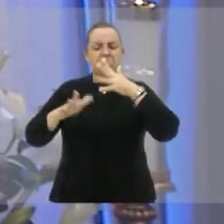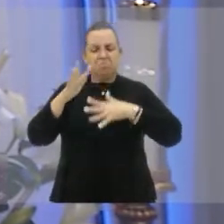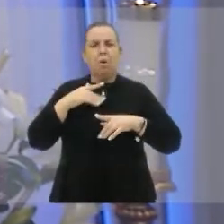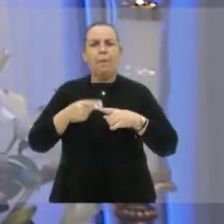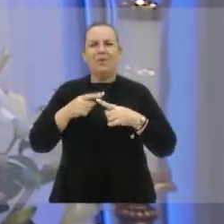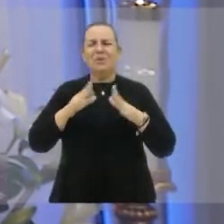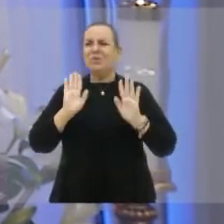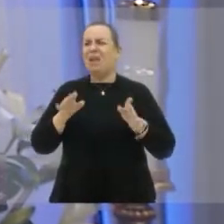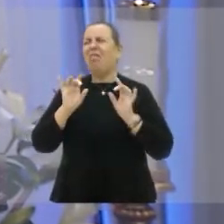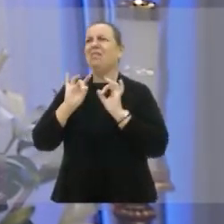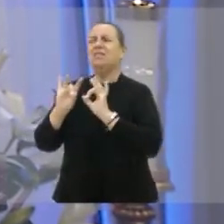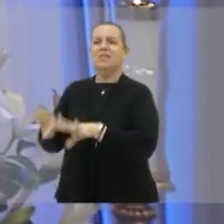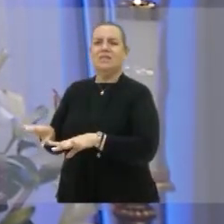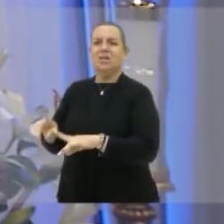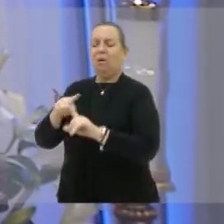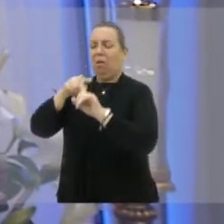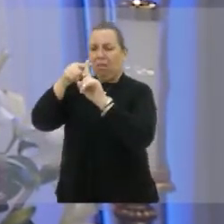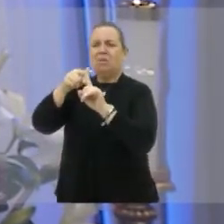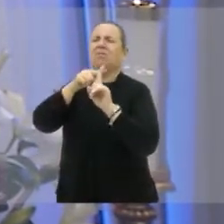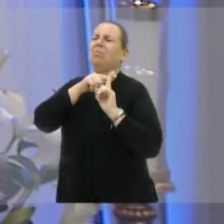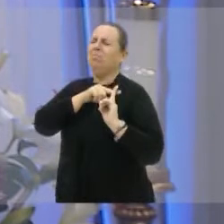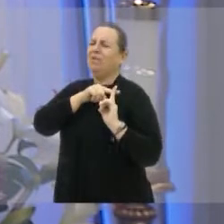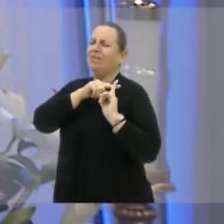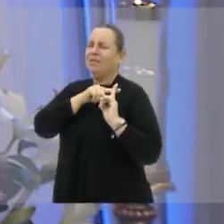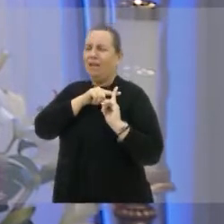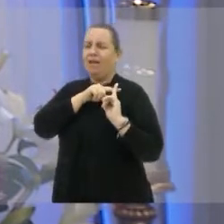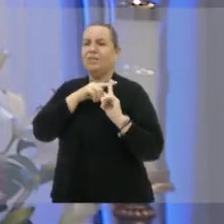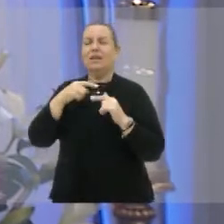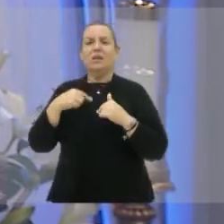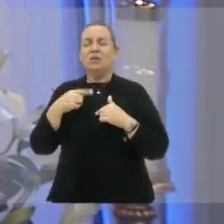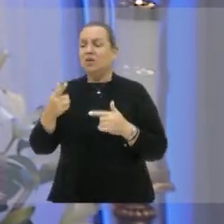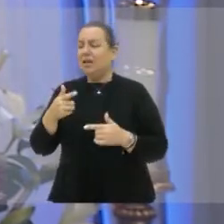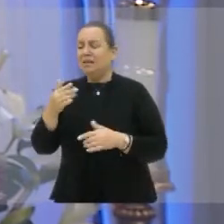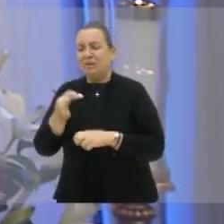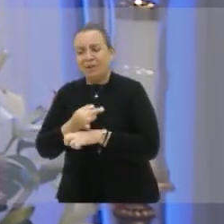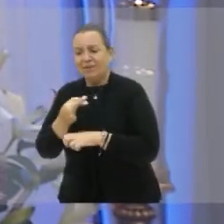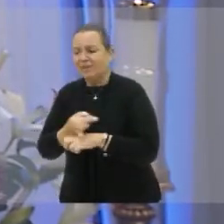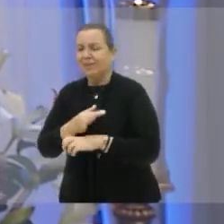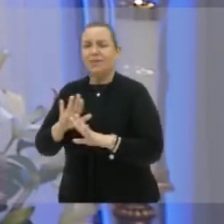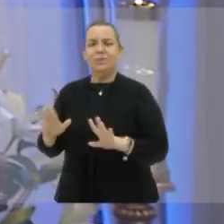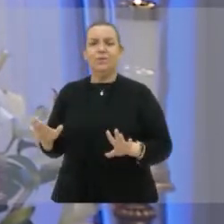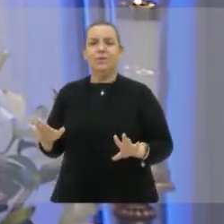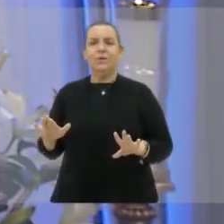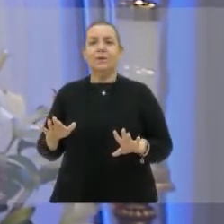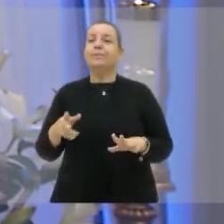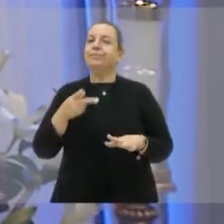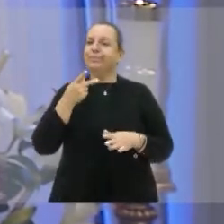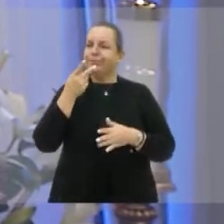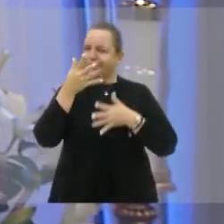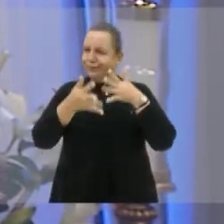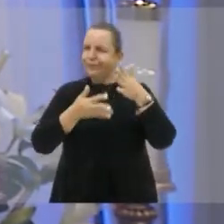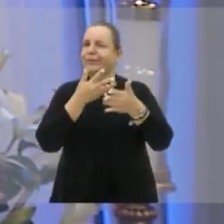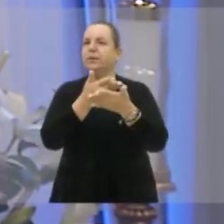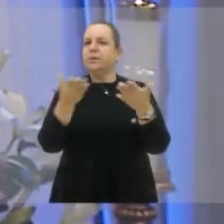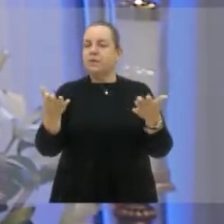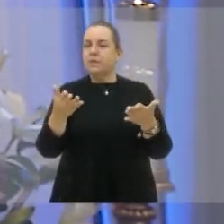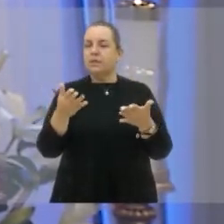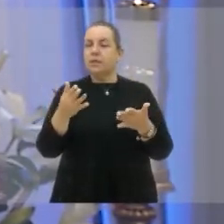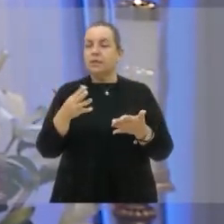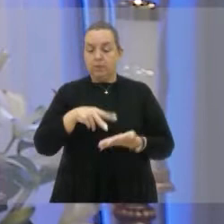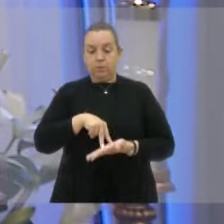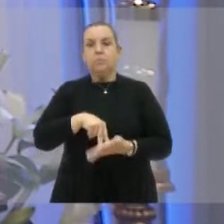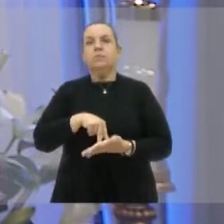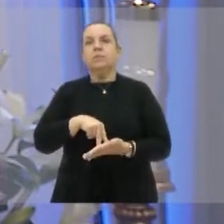desistindo, a cruz estava pesada por demais, e eu já não estava mais aguentando. E eu digo a você: resista,